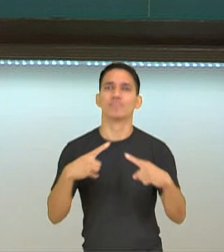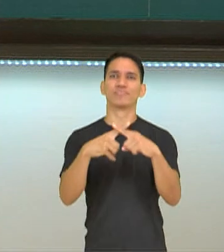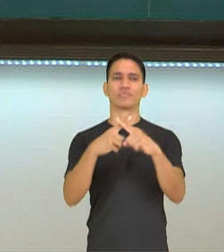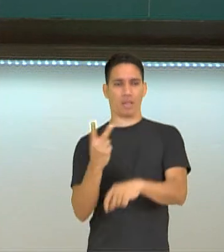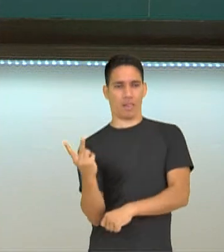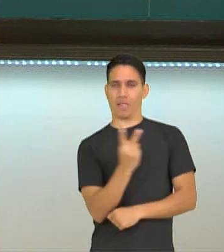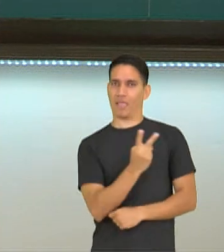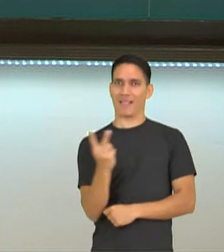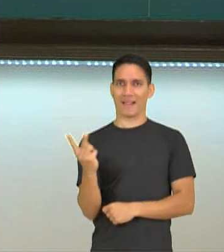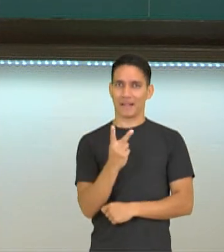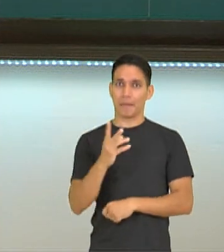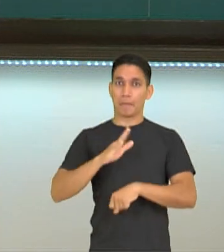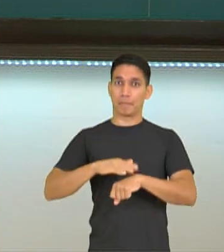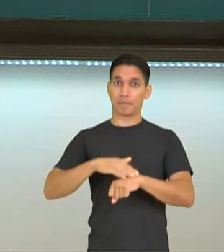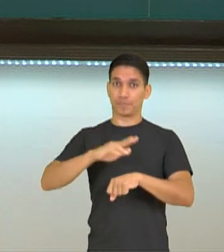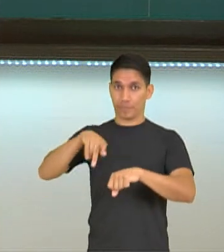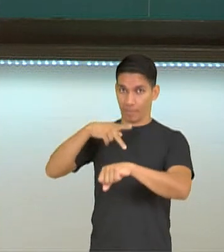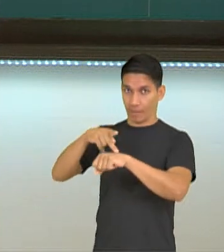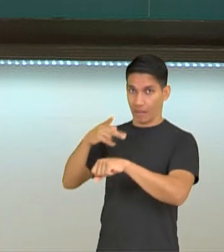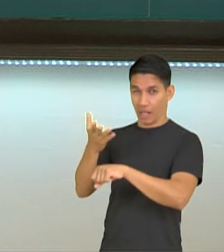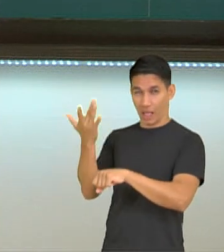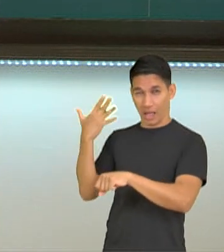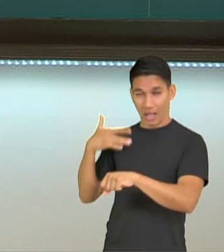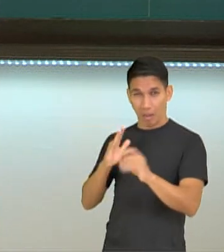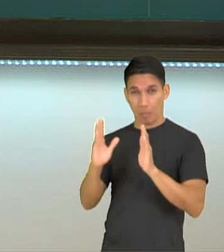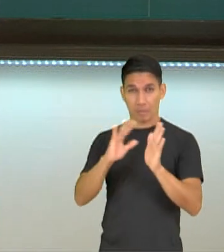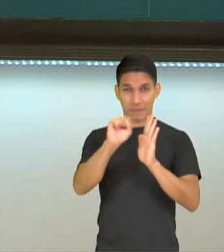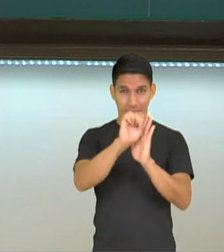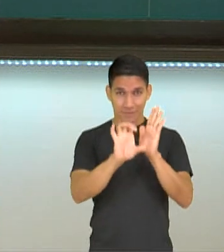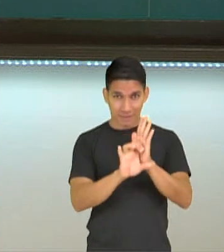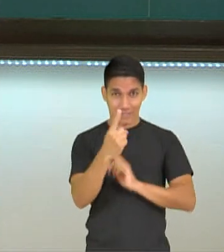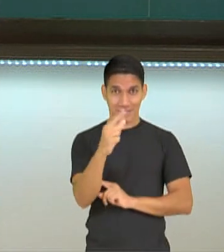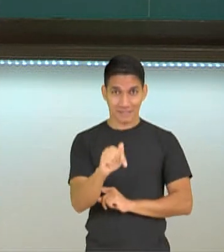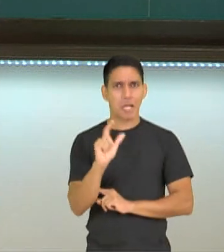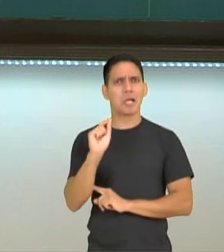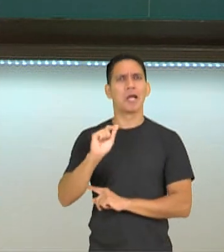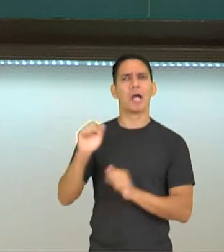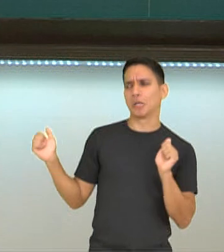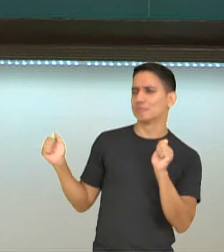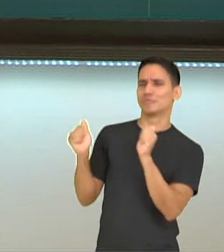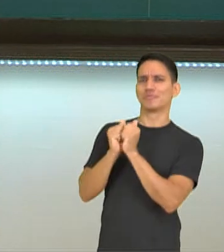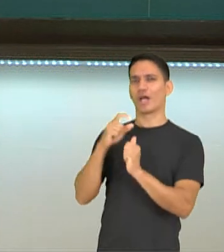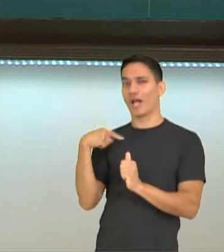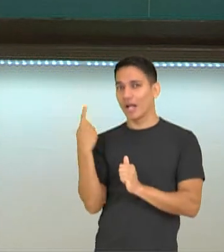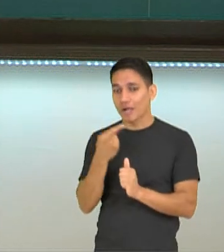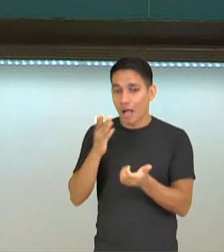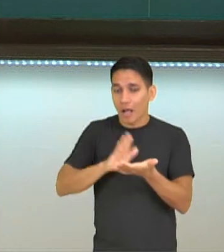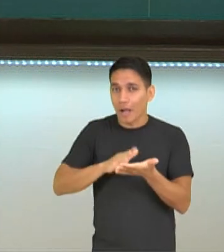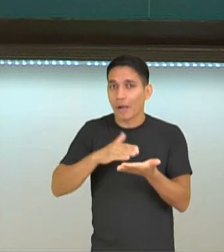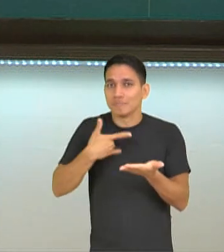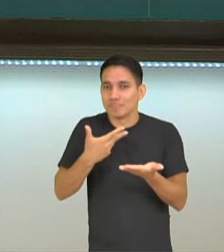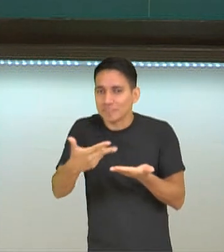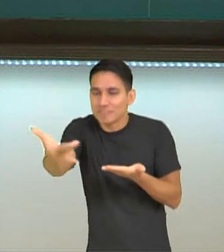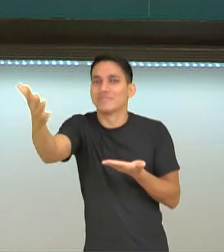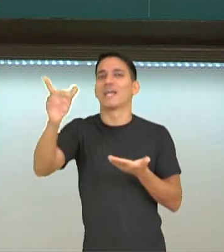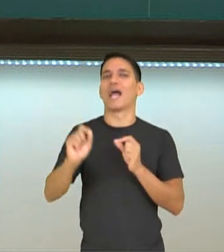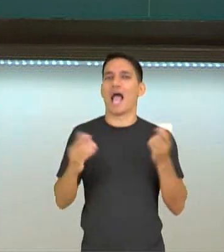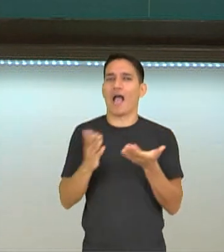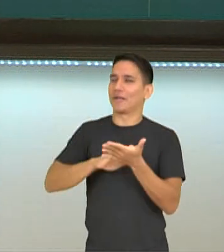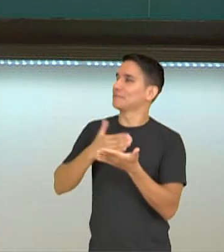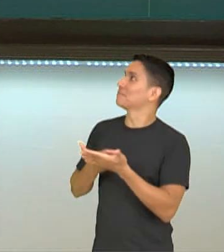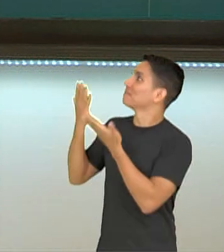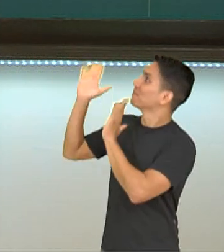monarquia e parlamento na Inglaterra do século XVII. Quem vai acompanhar a gente durante essa aula como intérprete